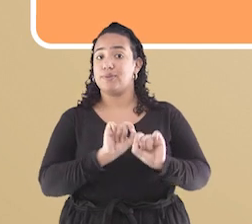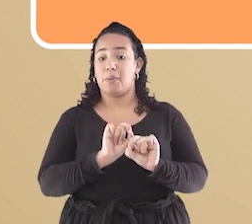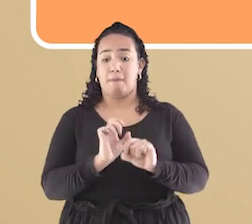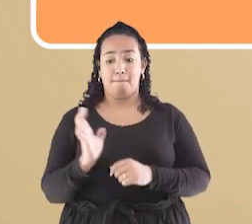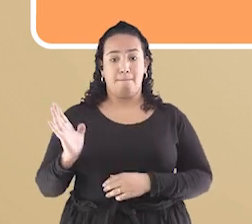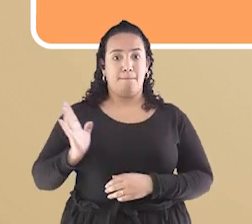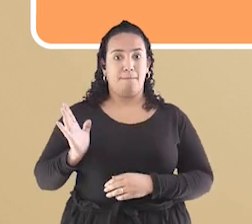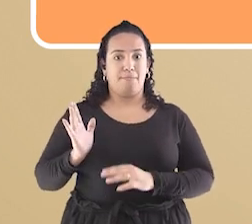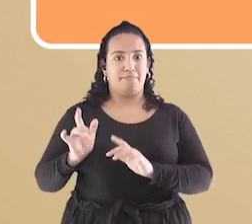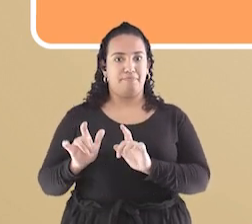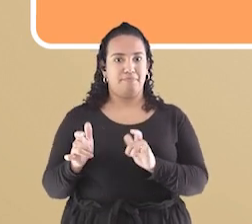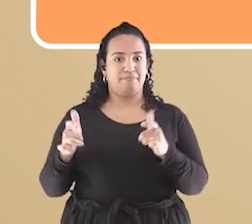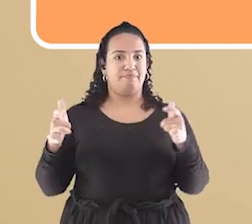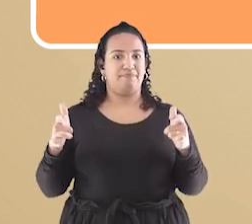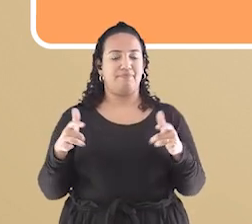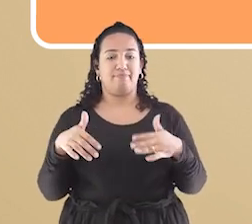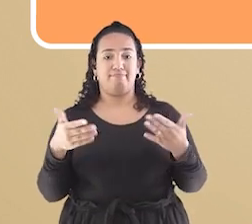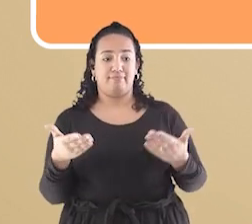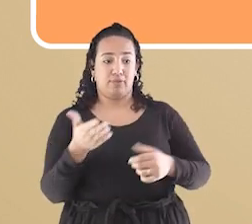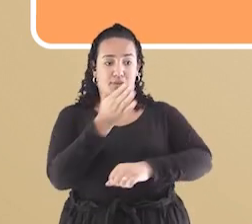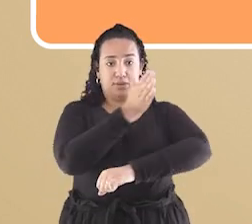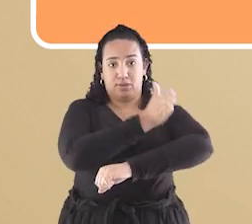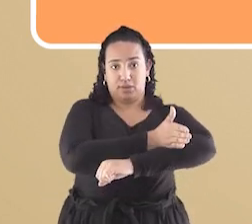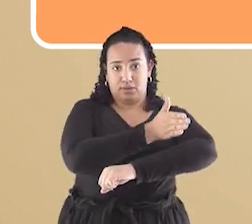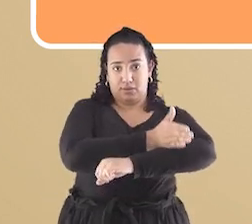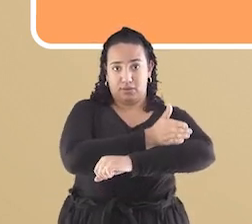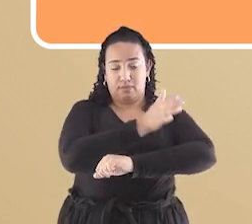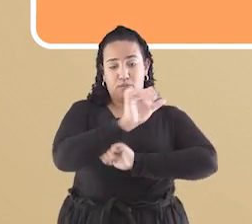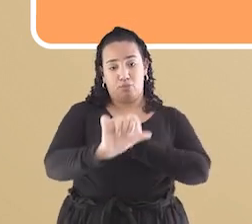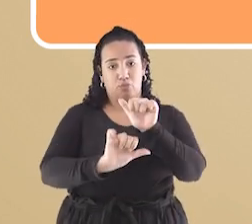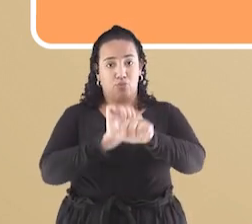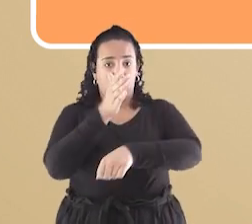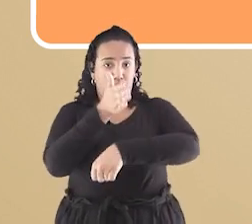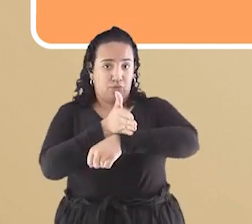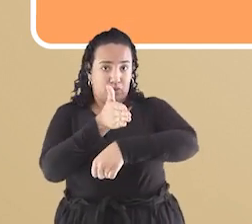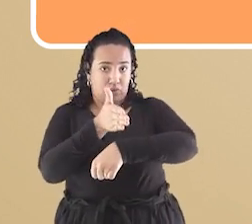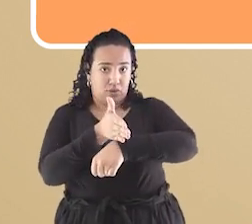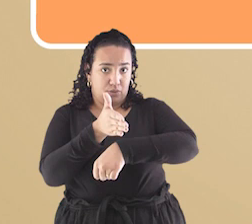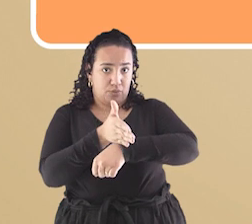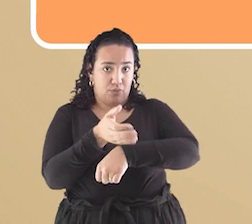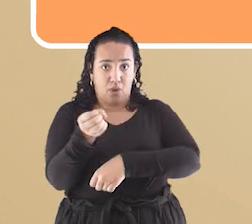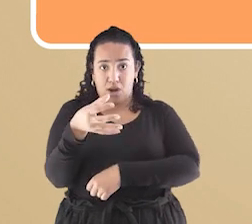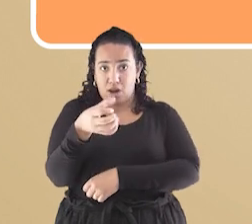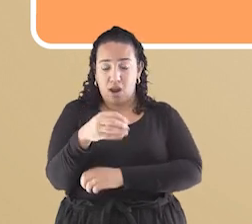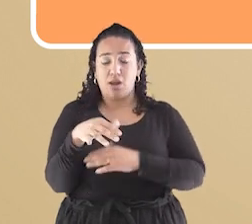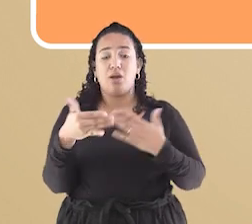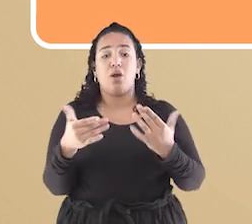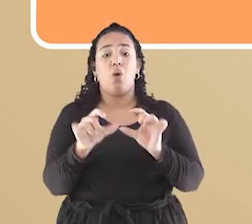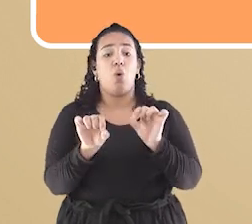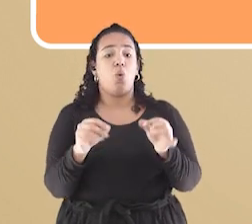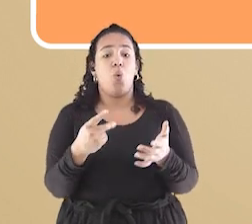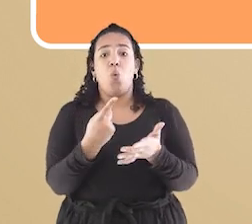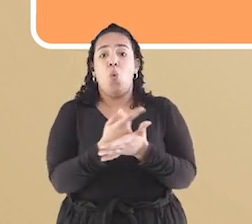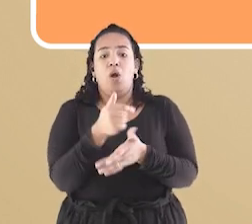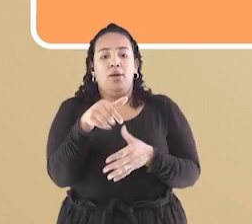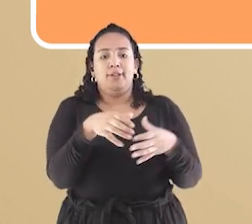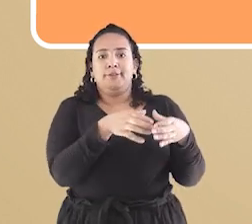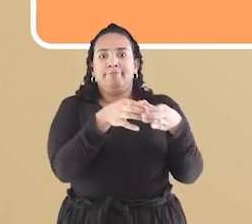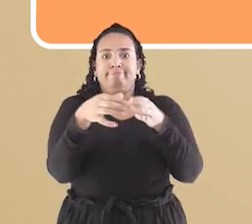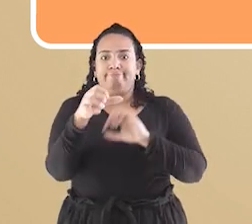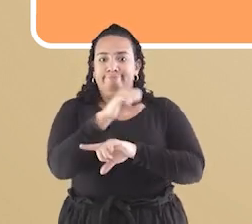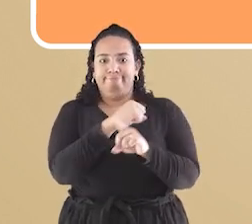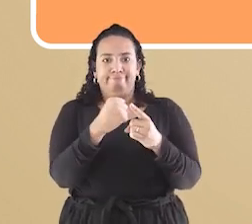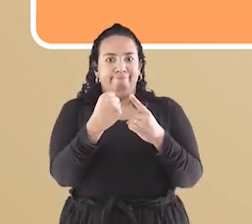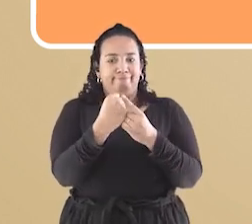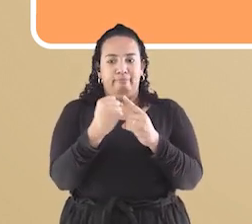Durante a transição da Idade Média para a Idade Moderna, esse grupo atuava nas atividades comerciais nas cidades feudais e conquistaram cada